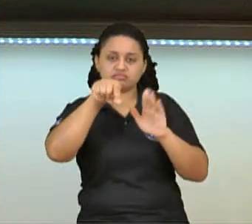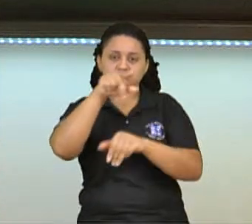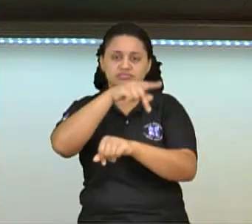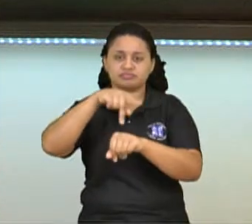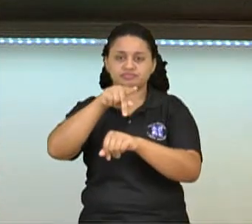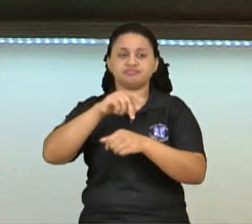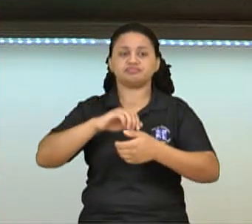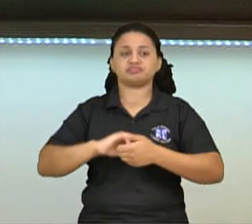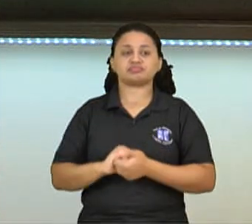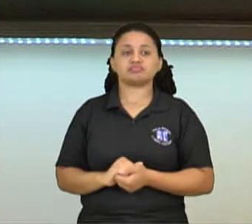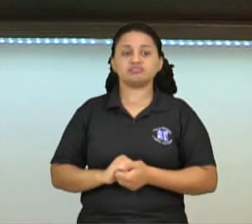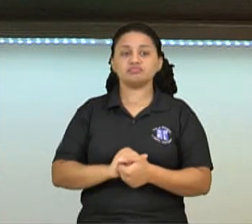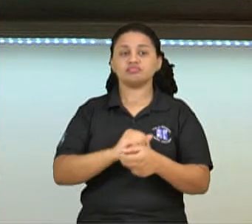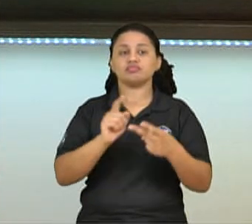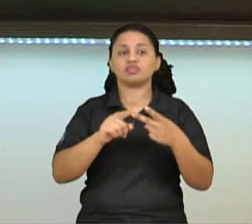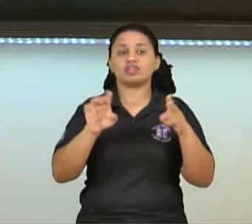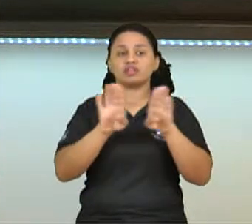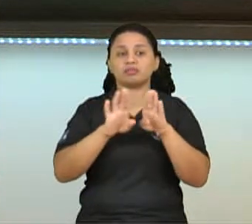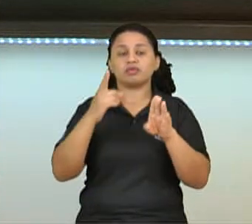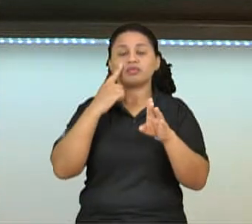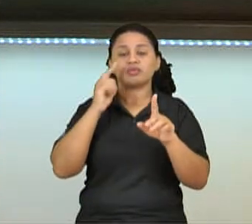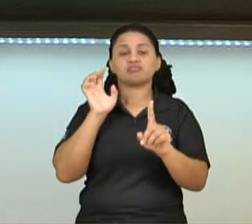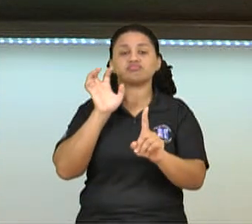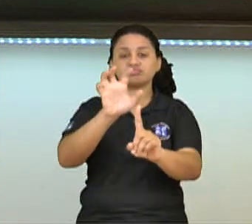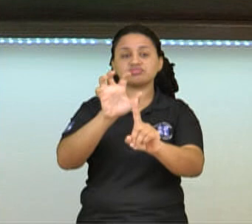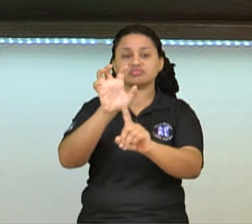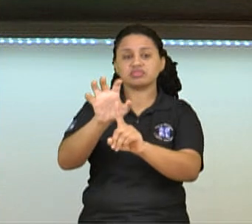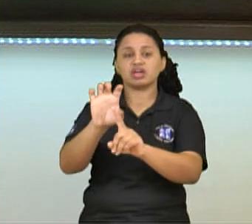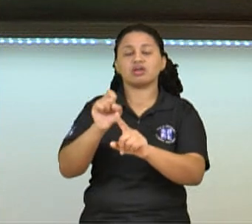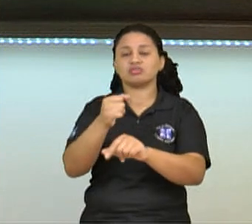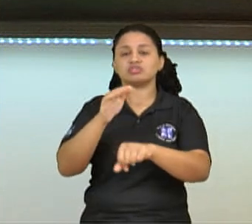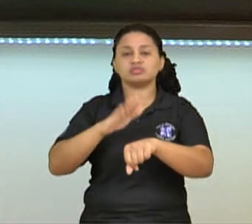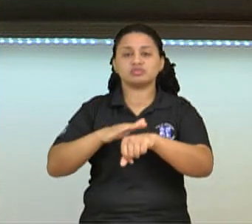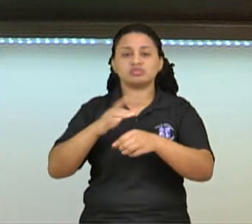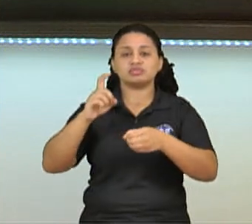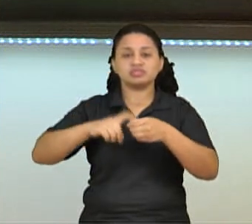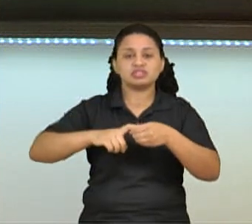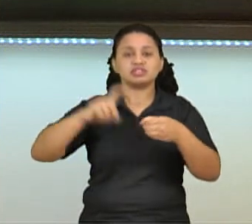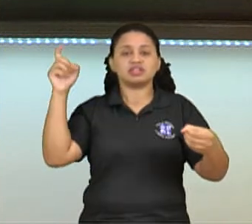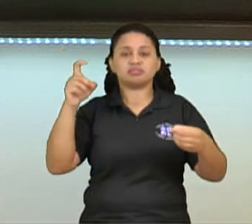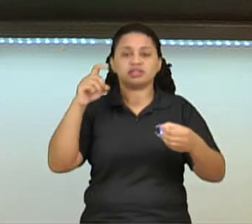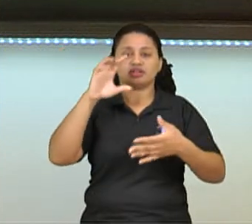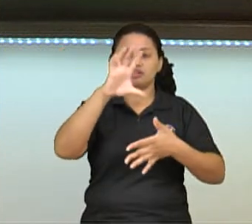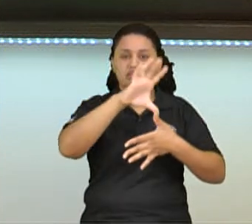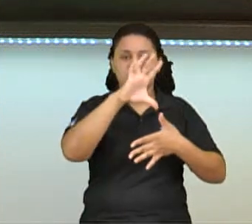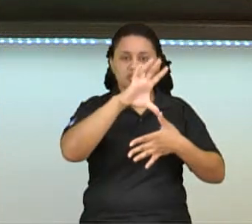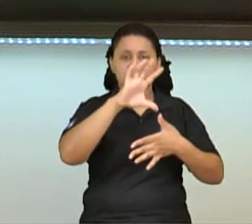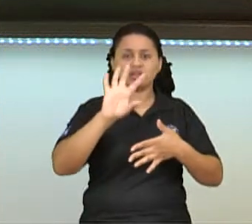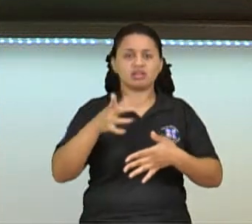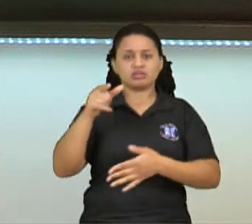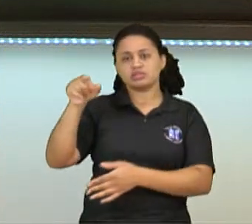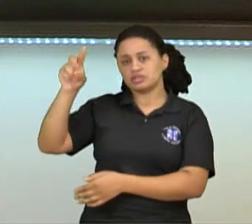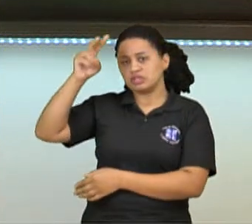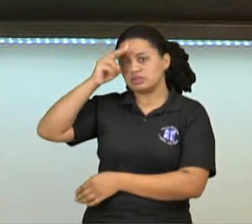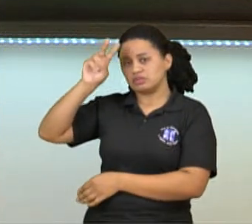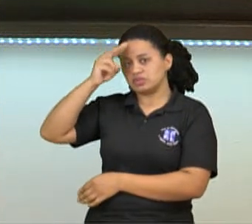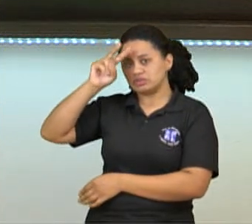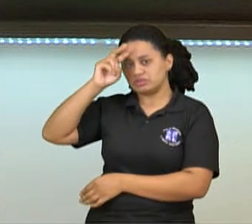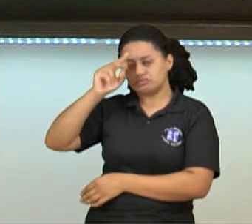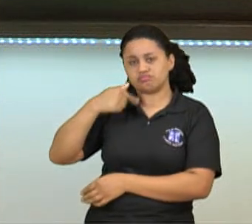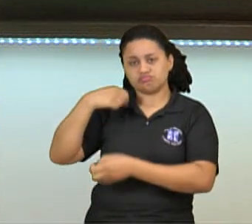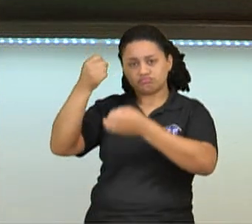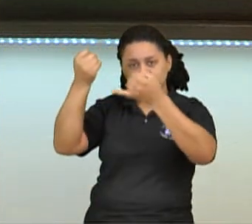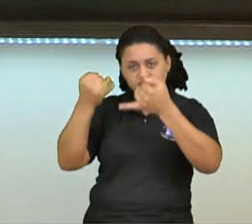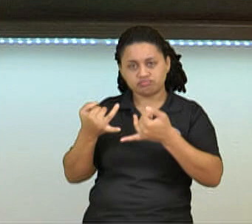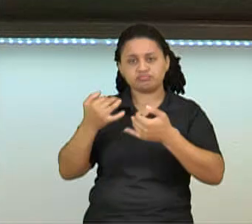vai ver também que ela vai influenciar movimentos de independência na América, como aquele que ocorreu no Haiti, a gente falou agora há